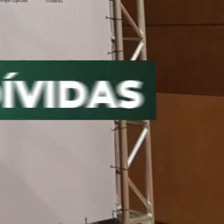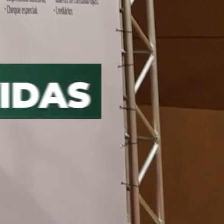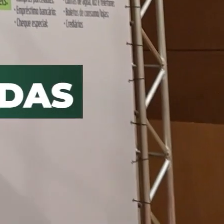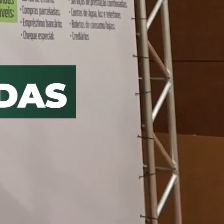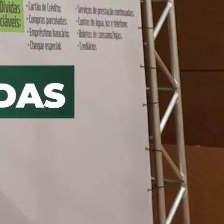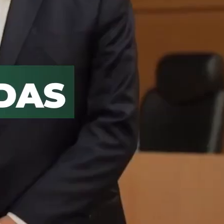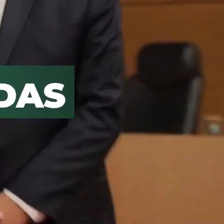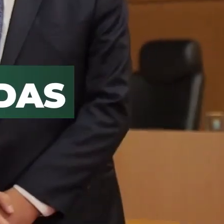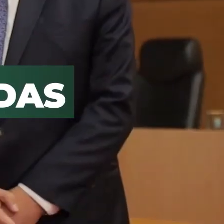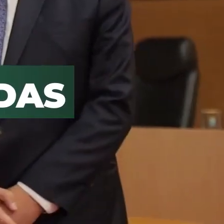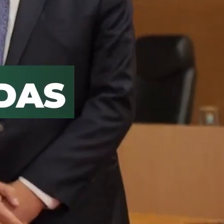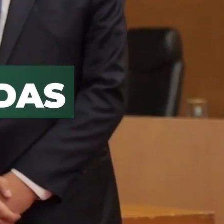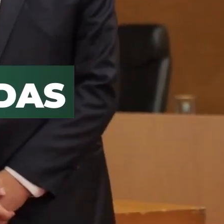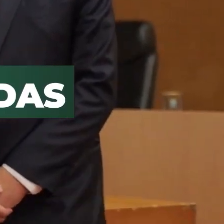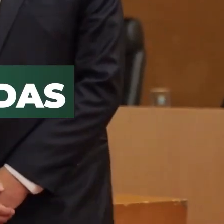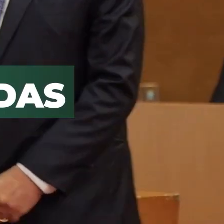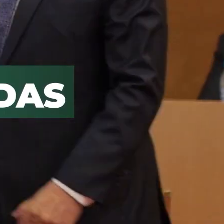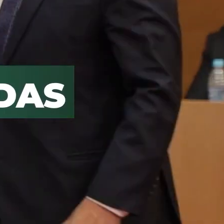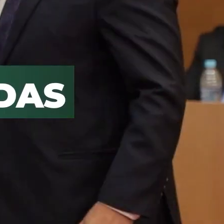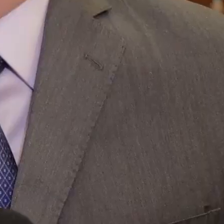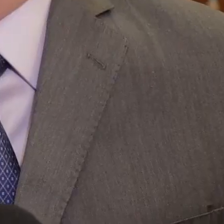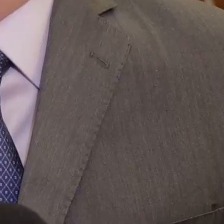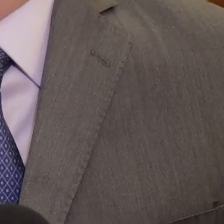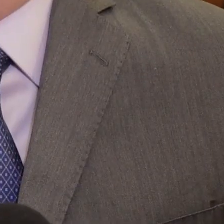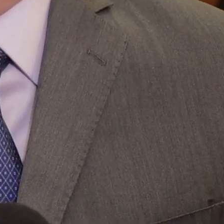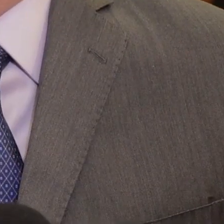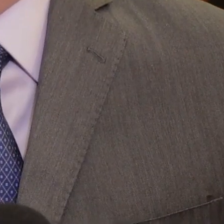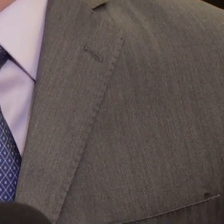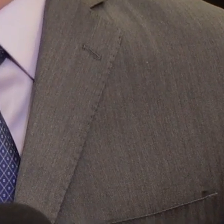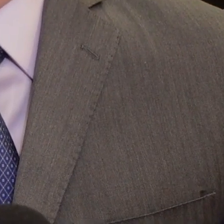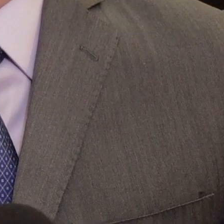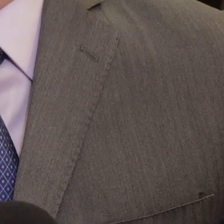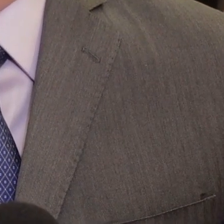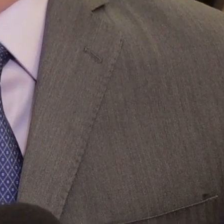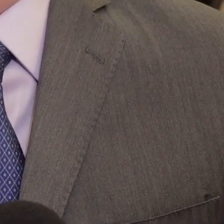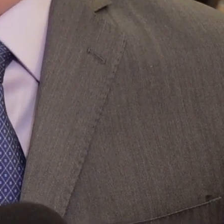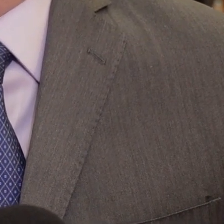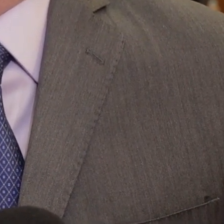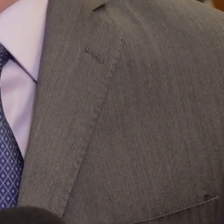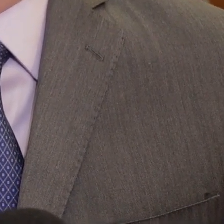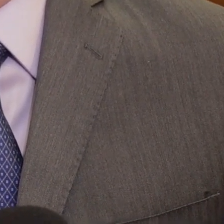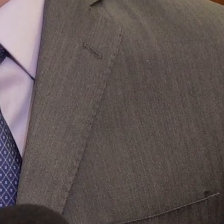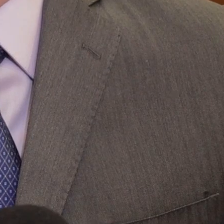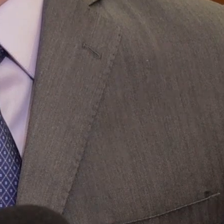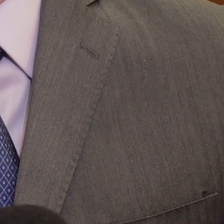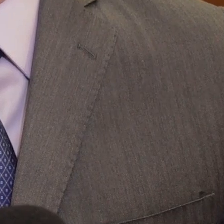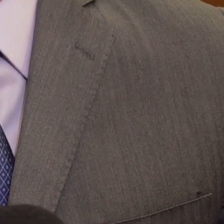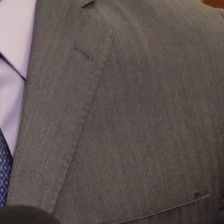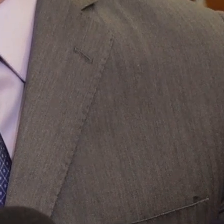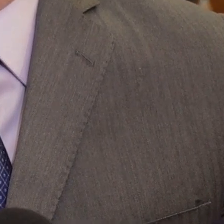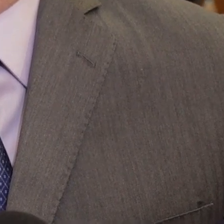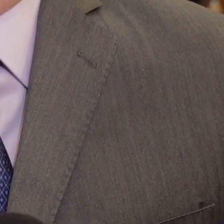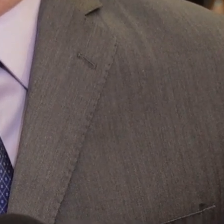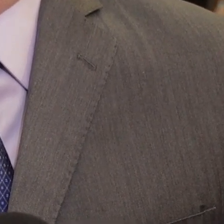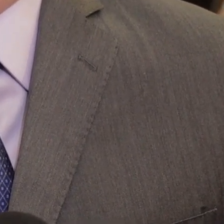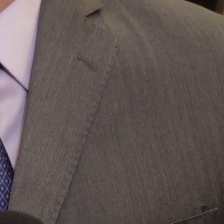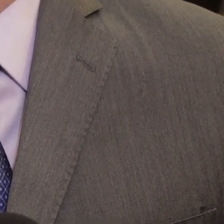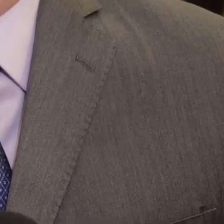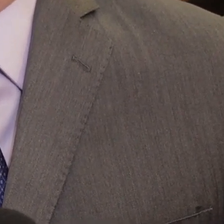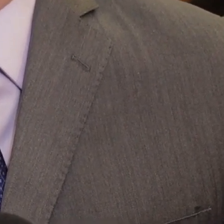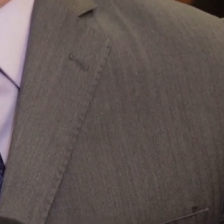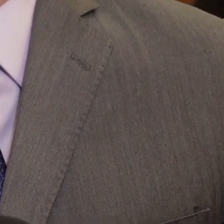Tribunal de Justiça está tomando uma iniciativa que é fundamental para ajudar a população e os cidadãos